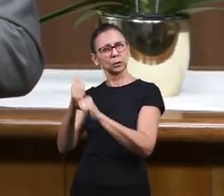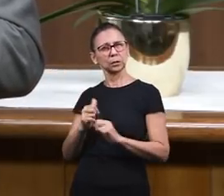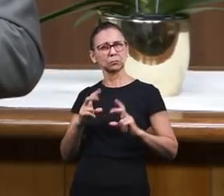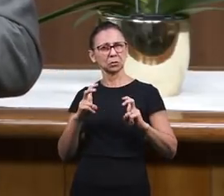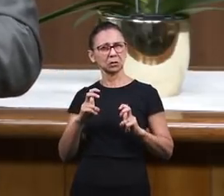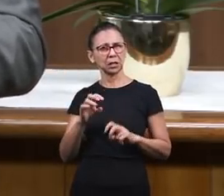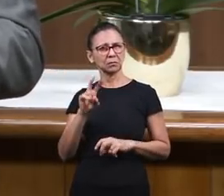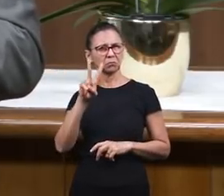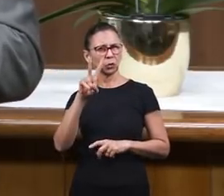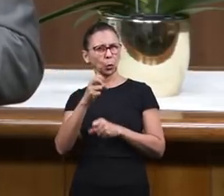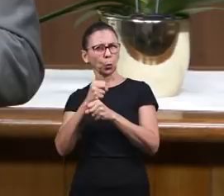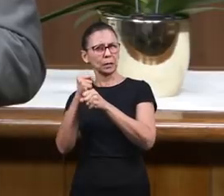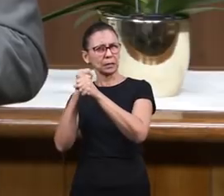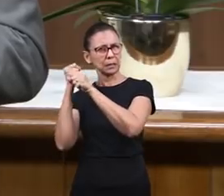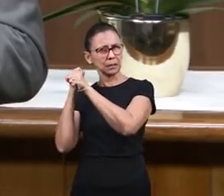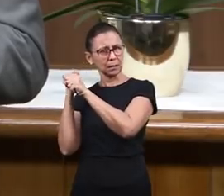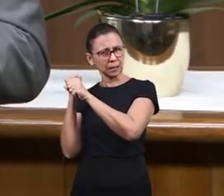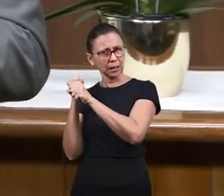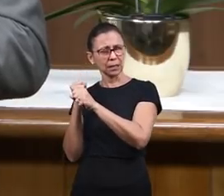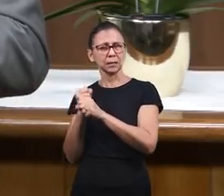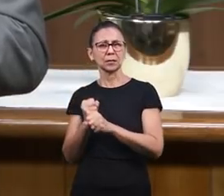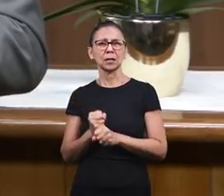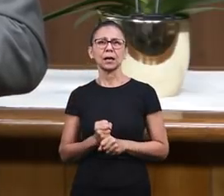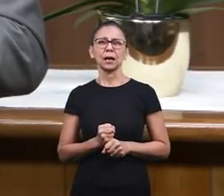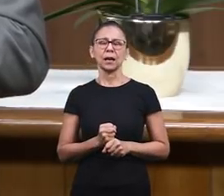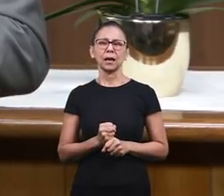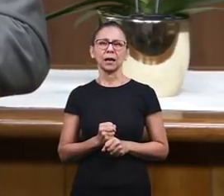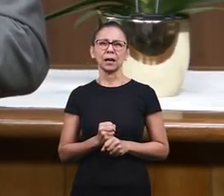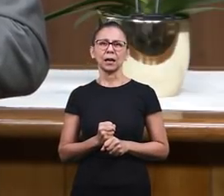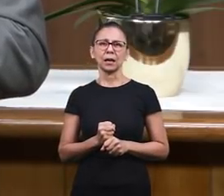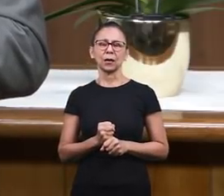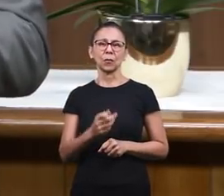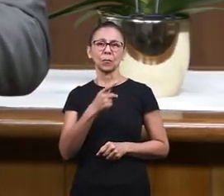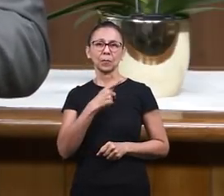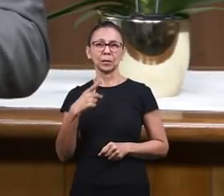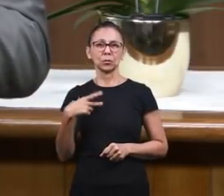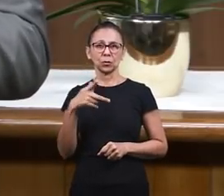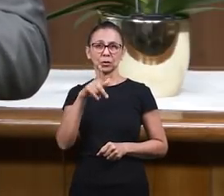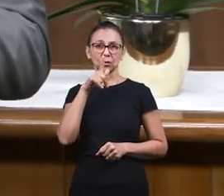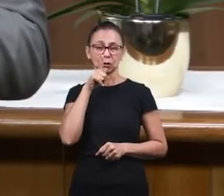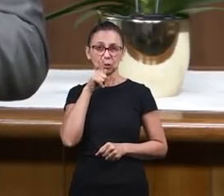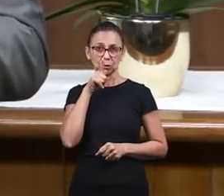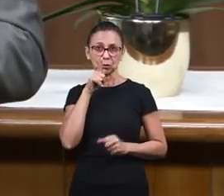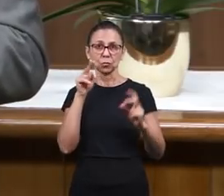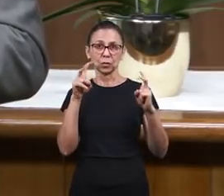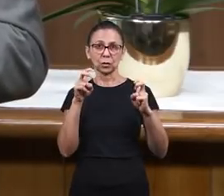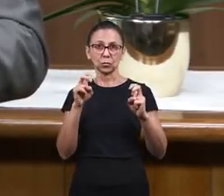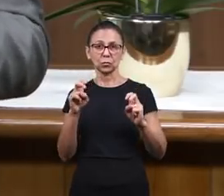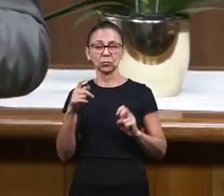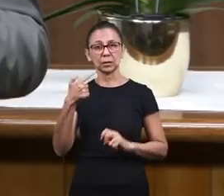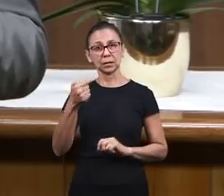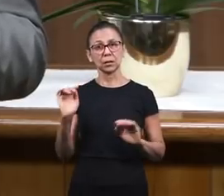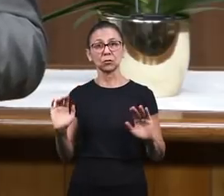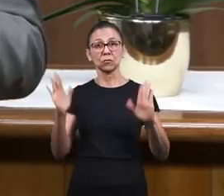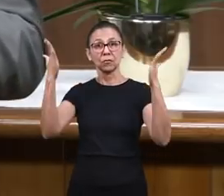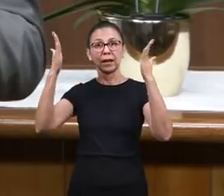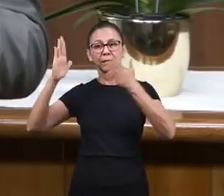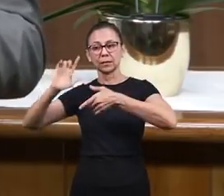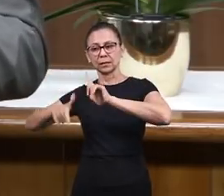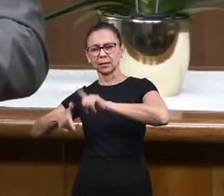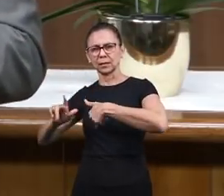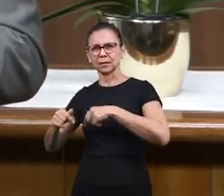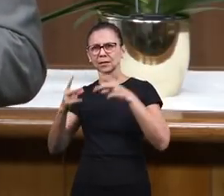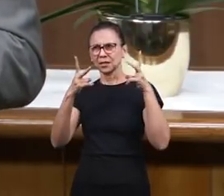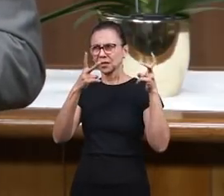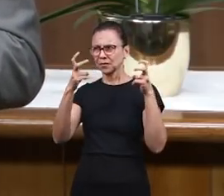foi abordado há cerca de 2 anos com o pastor Gilson Souza sobre as 7 festas de Israel. Você vai perceber um